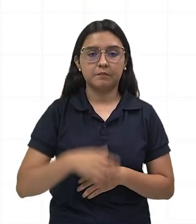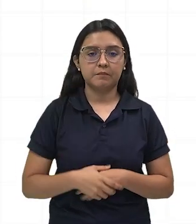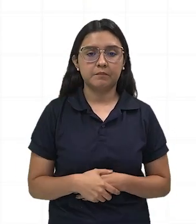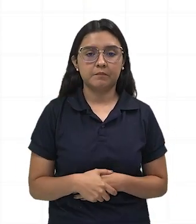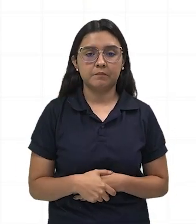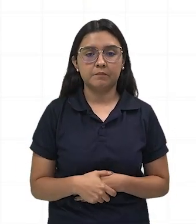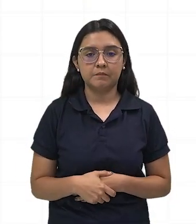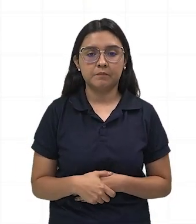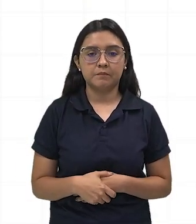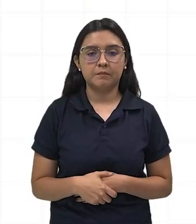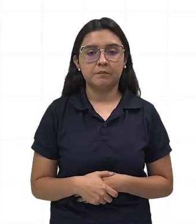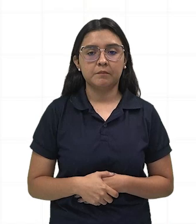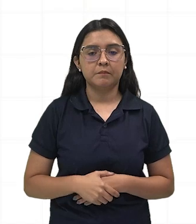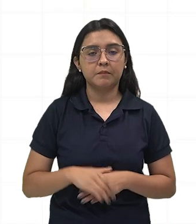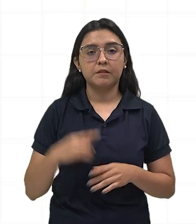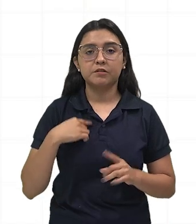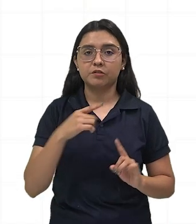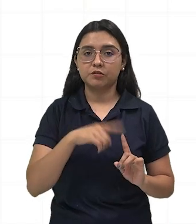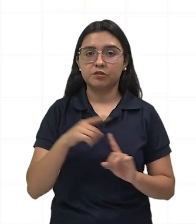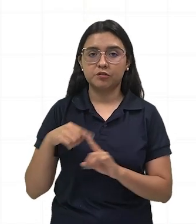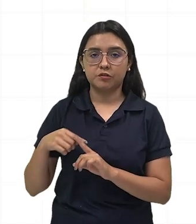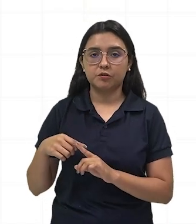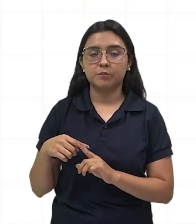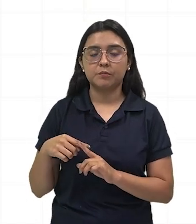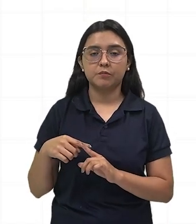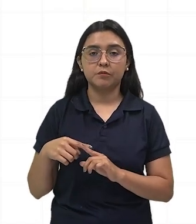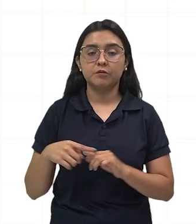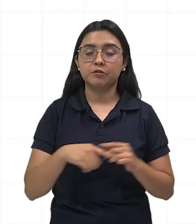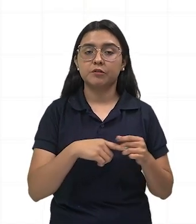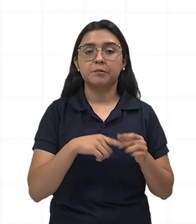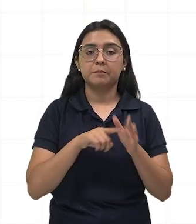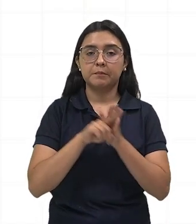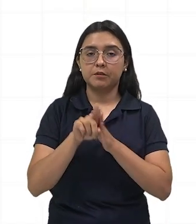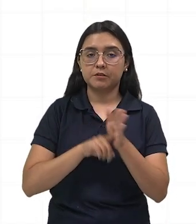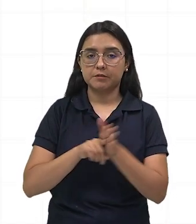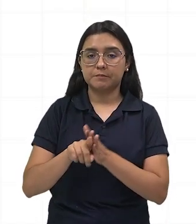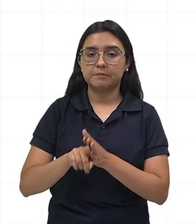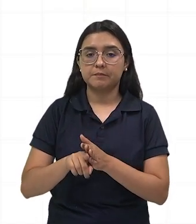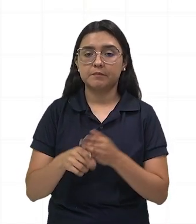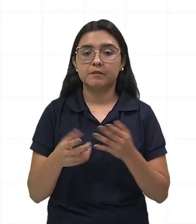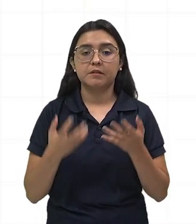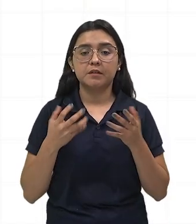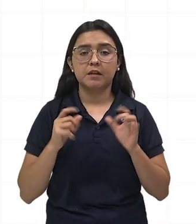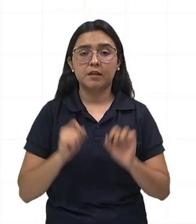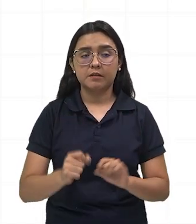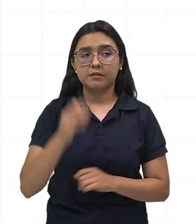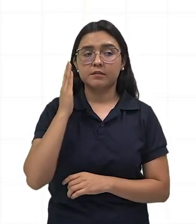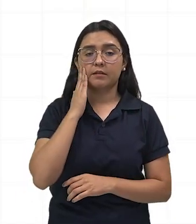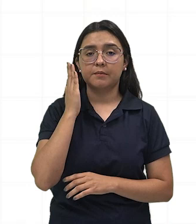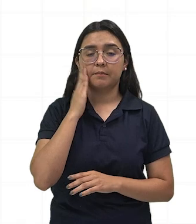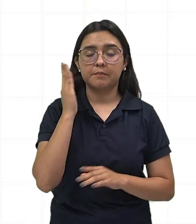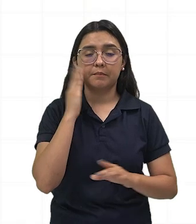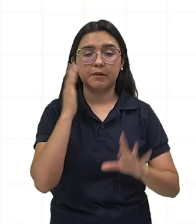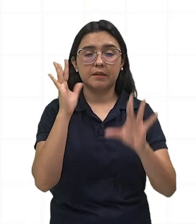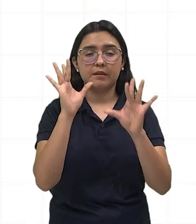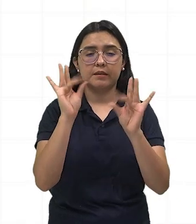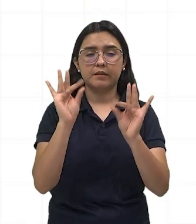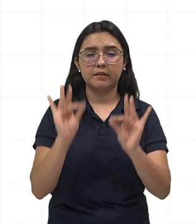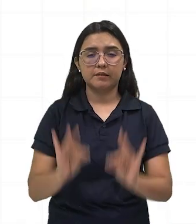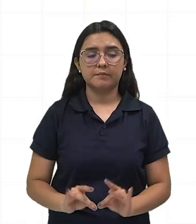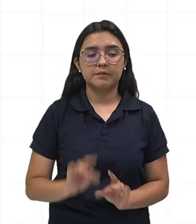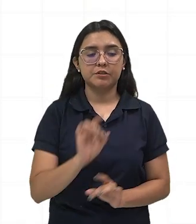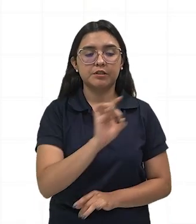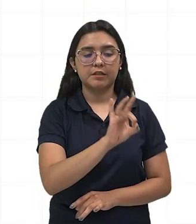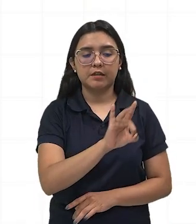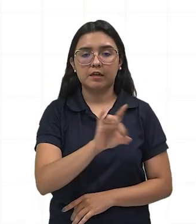esse tipo de pesquisa. Estão vendo aqui, não querem nem, eles querem saber detalhadamente de cada aluno.